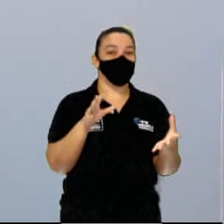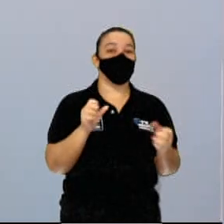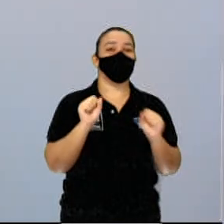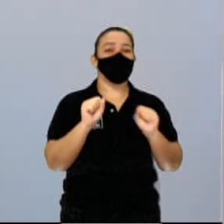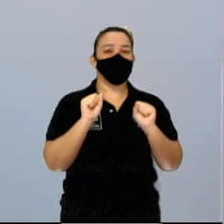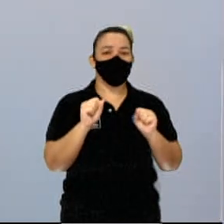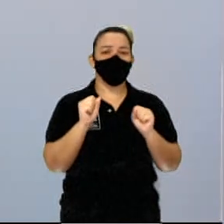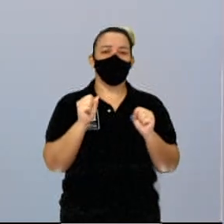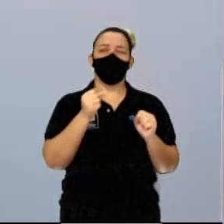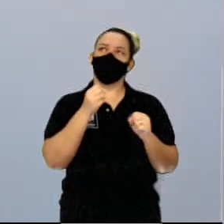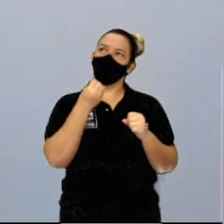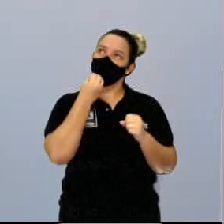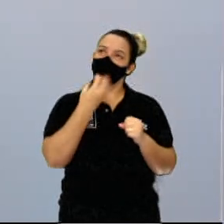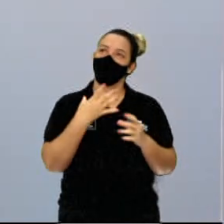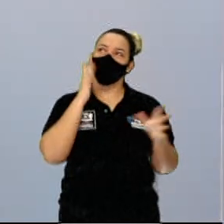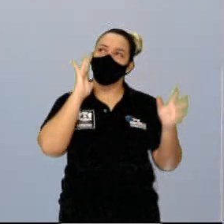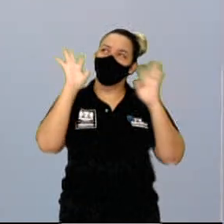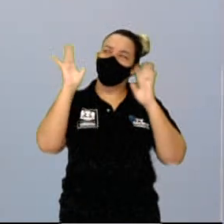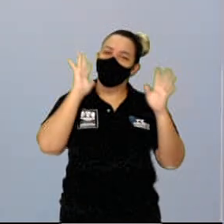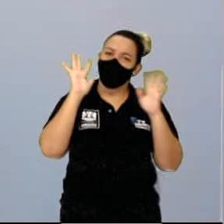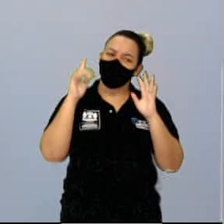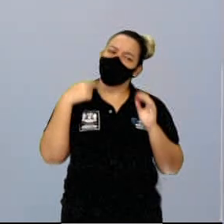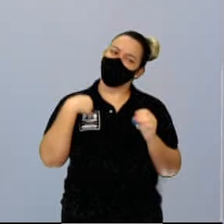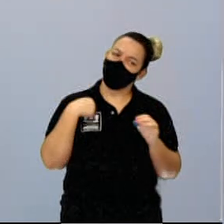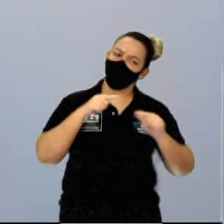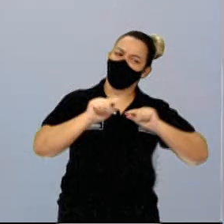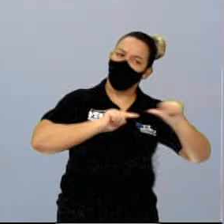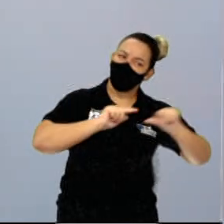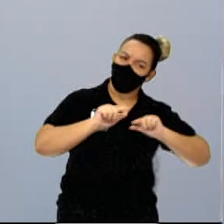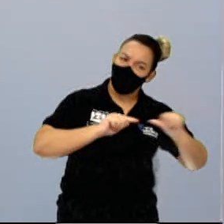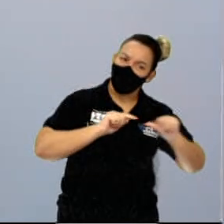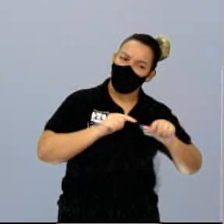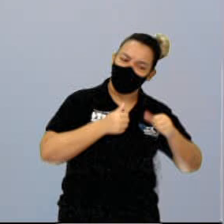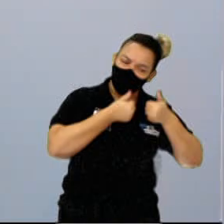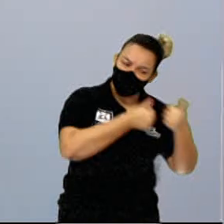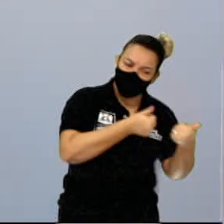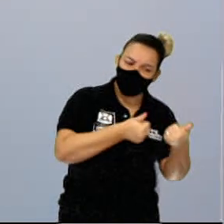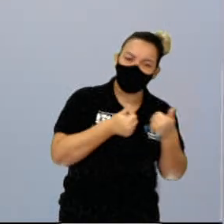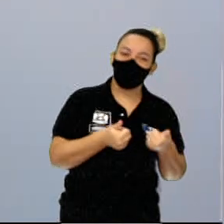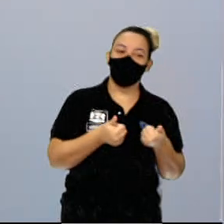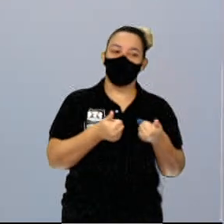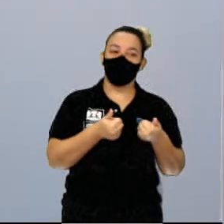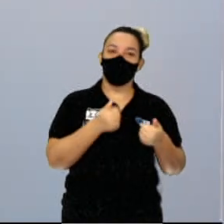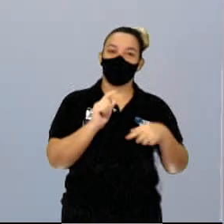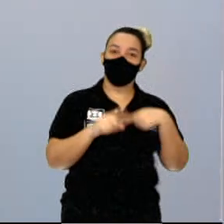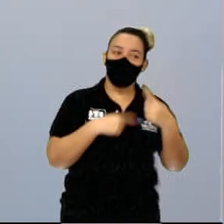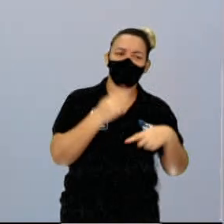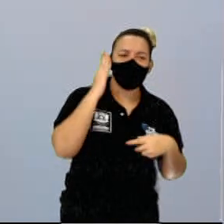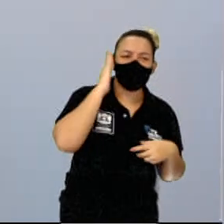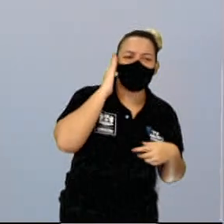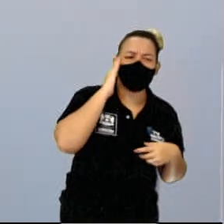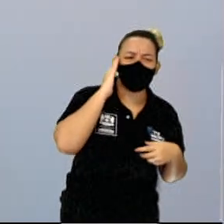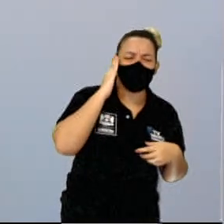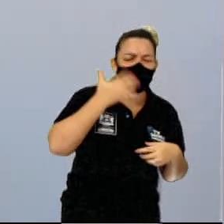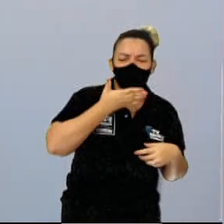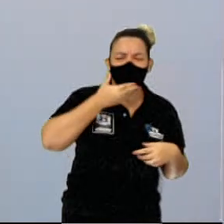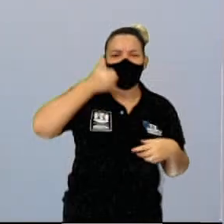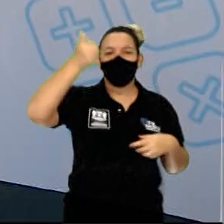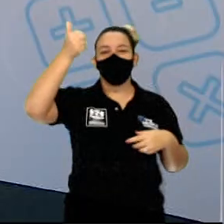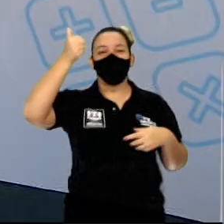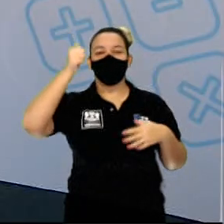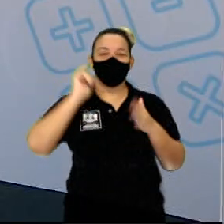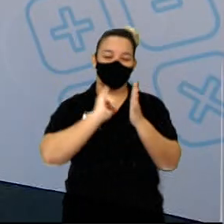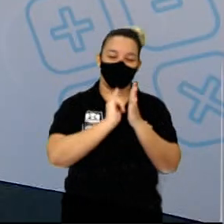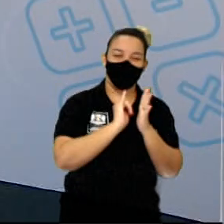Você também pode pensar, ora, se eu fizer esse trabalho com qualidade, eu certamente vou entender melhor sobre